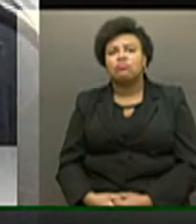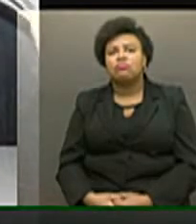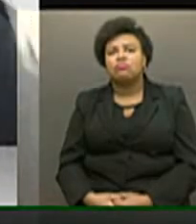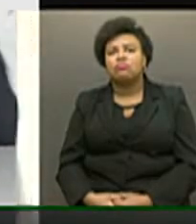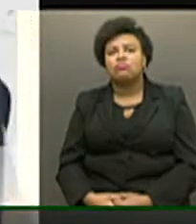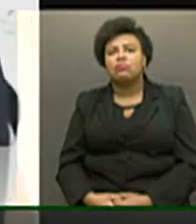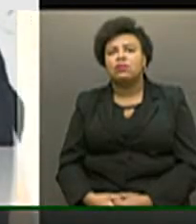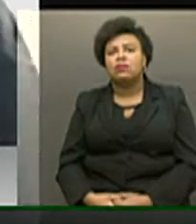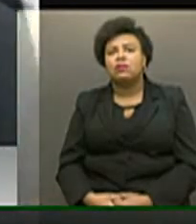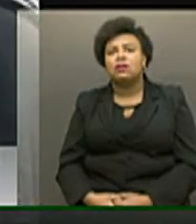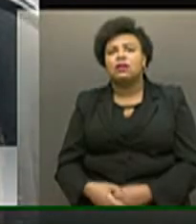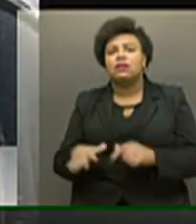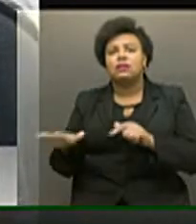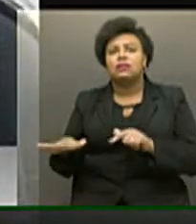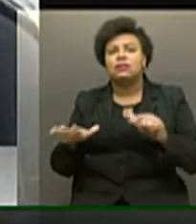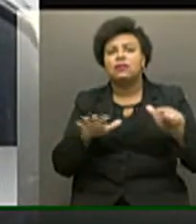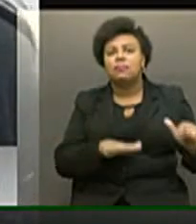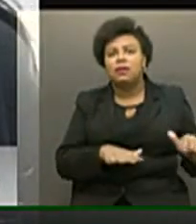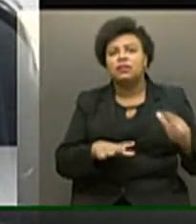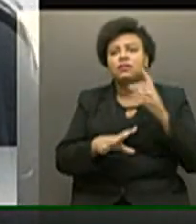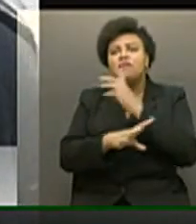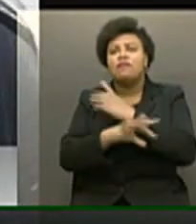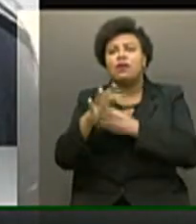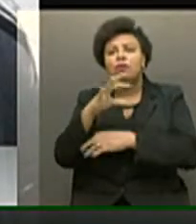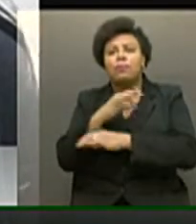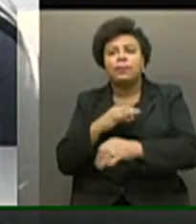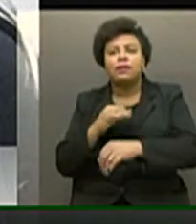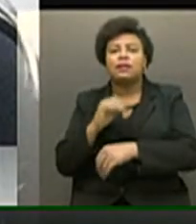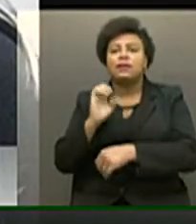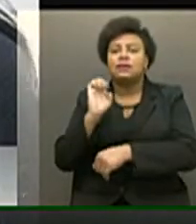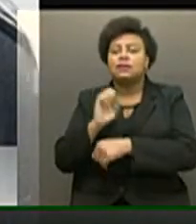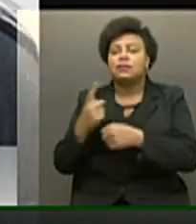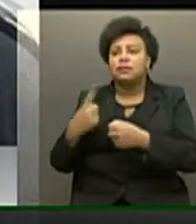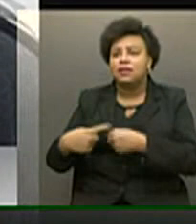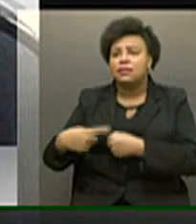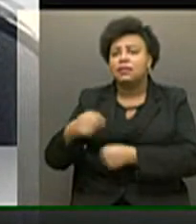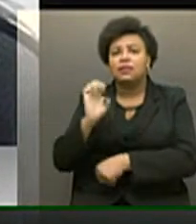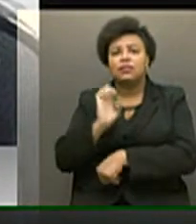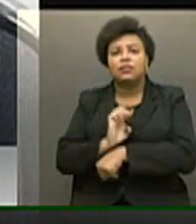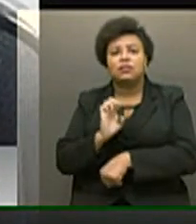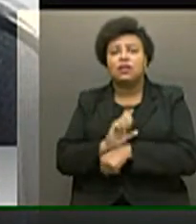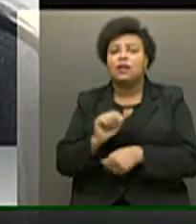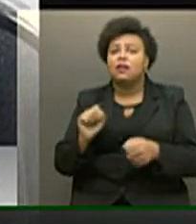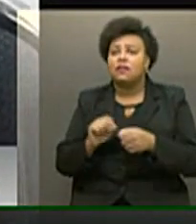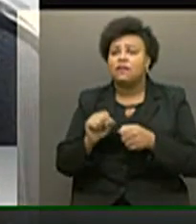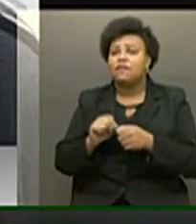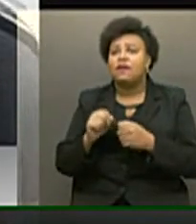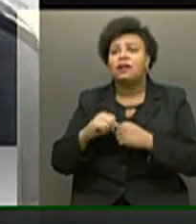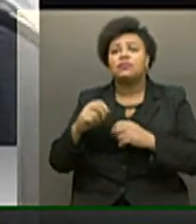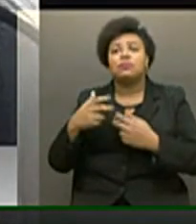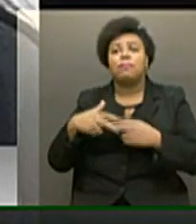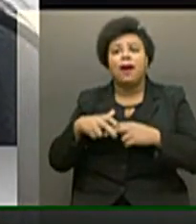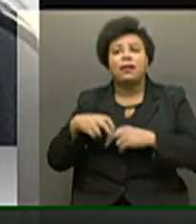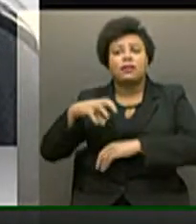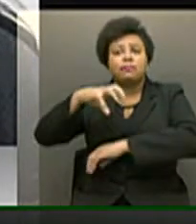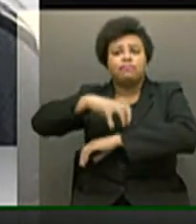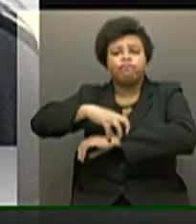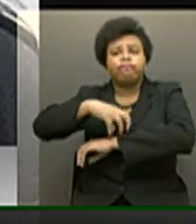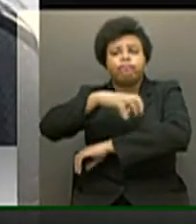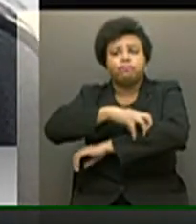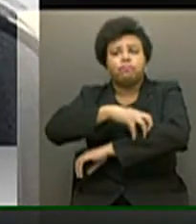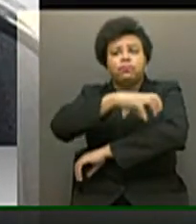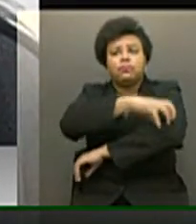A semana Farroupilha de Esteio, né, do município de Esteio, que é realizada no Parque de Exposições, ela